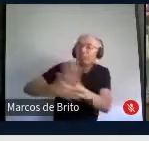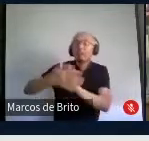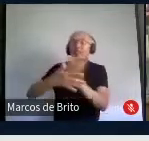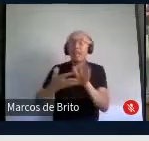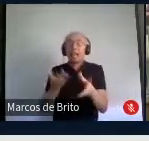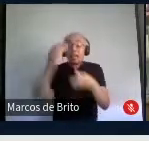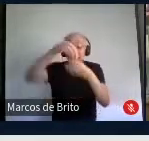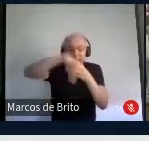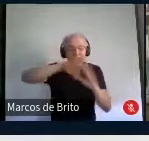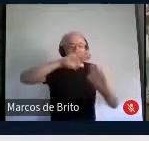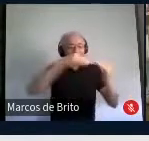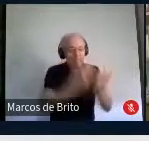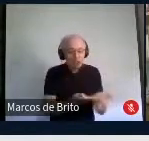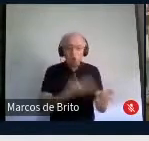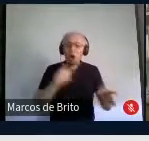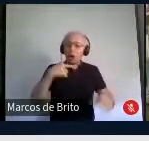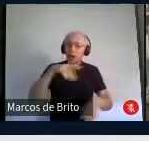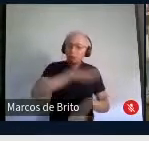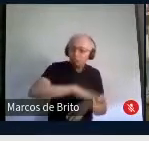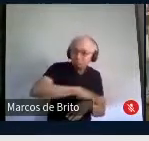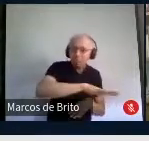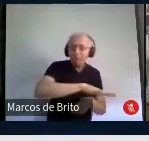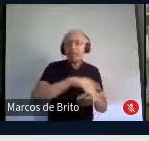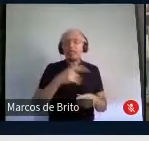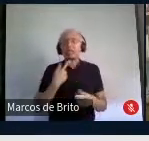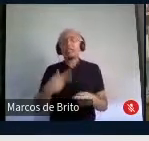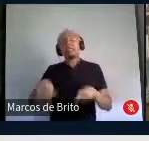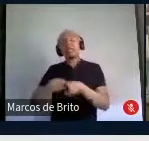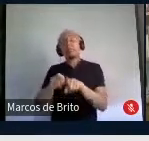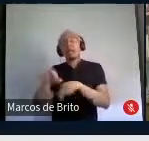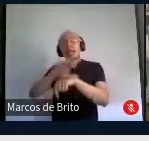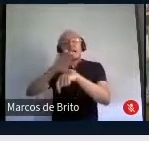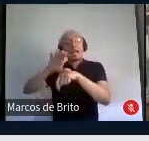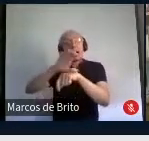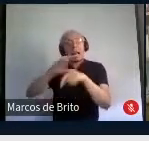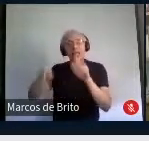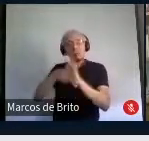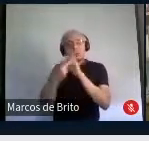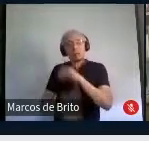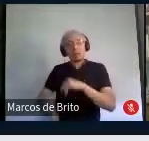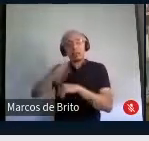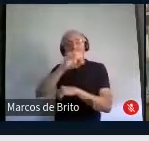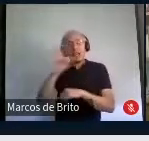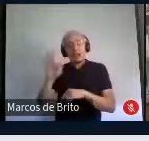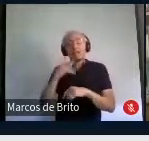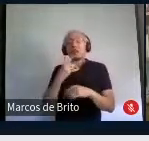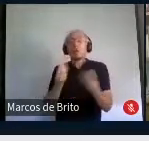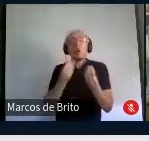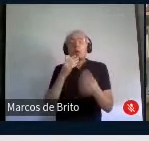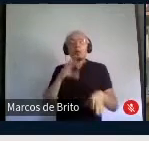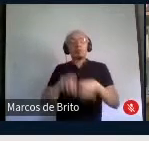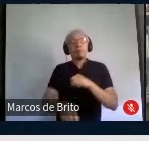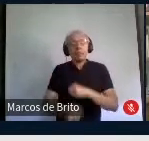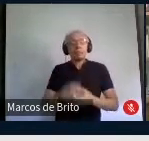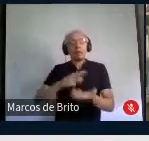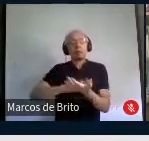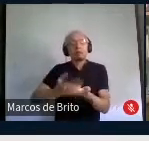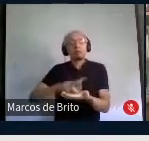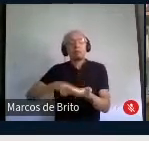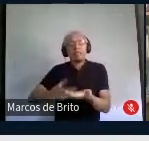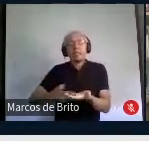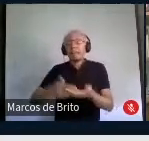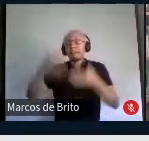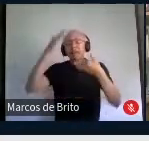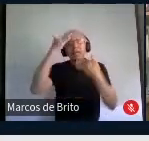educacional, a proposta do CASDF na formação desse profissional. Então, eu quero agradecer aos